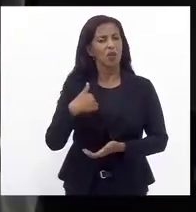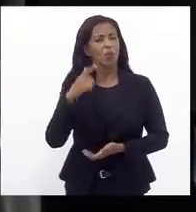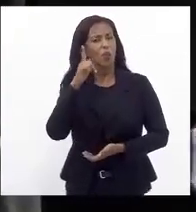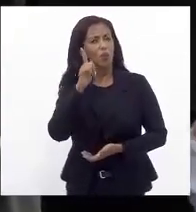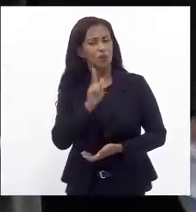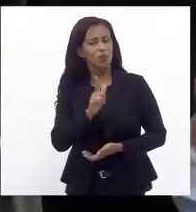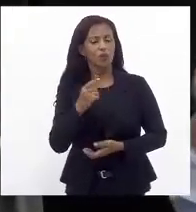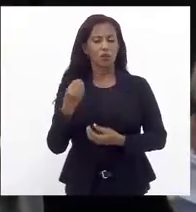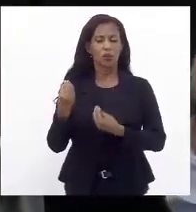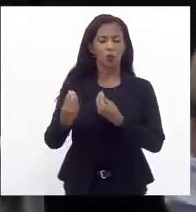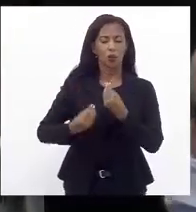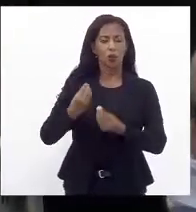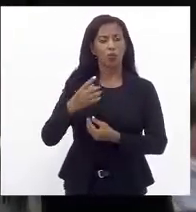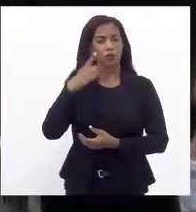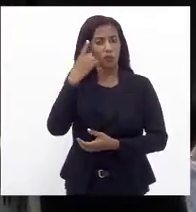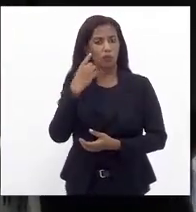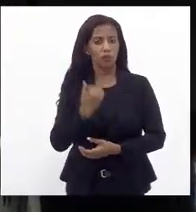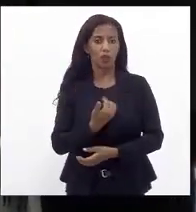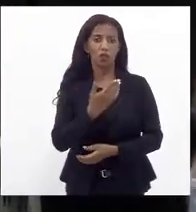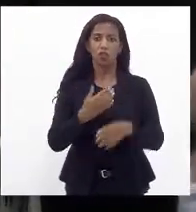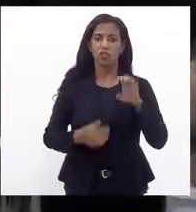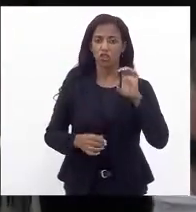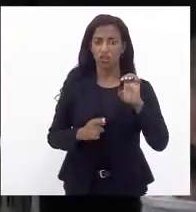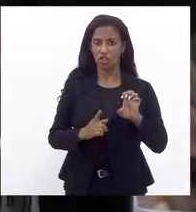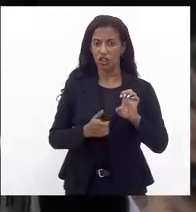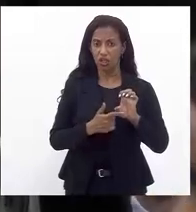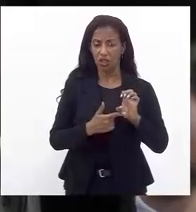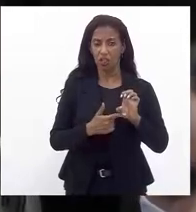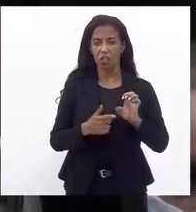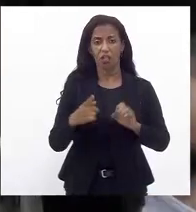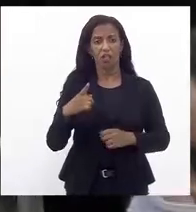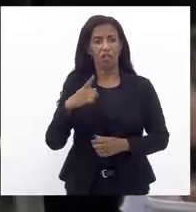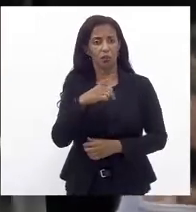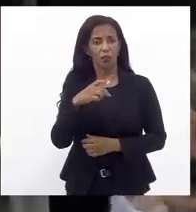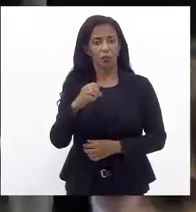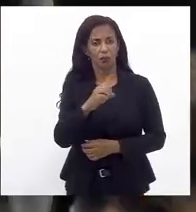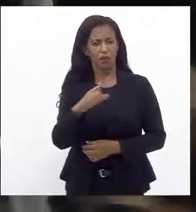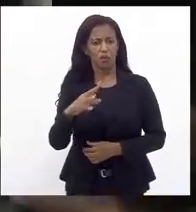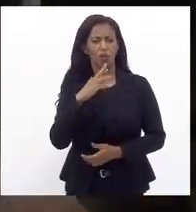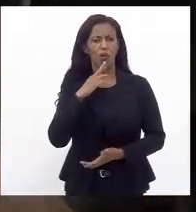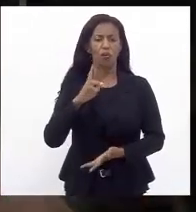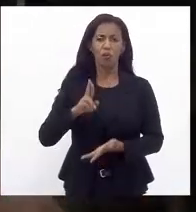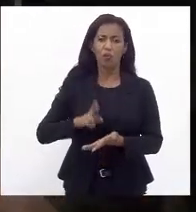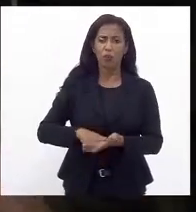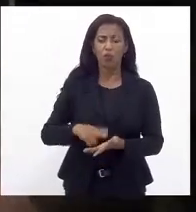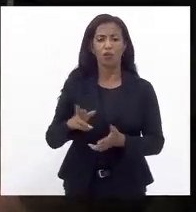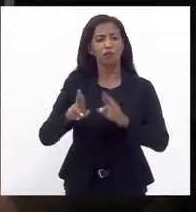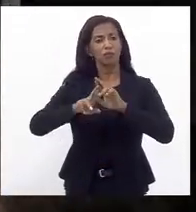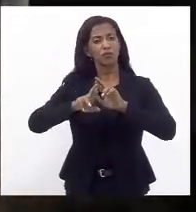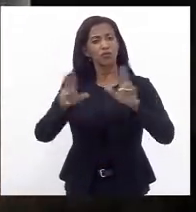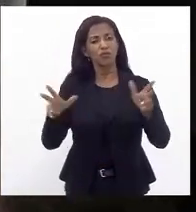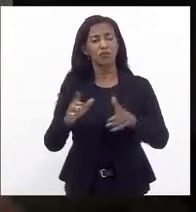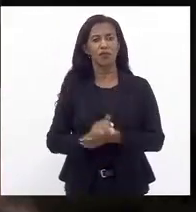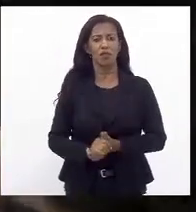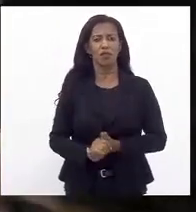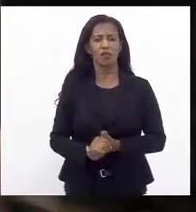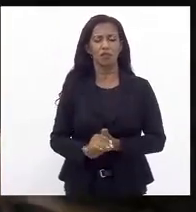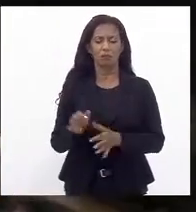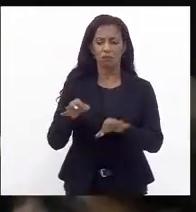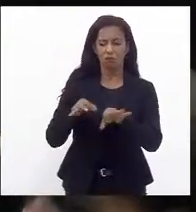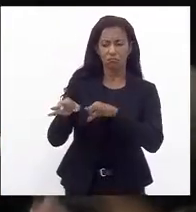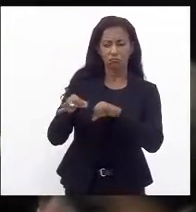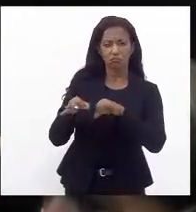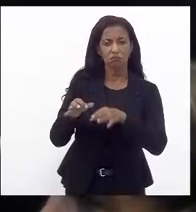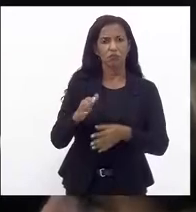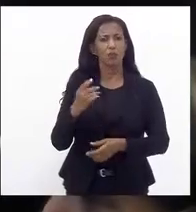encontro o deputado a deputada de Esquerda do PSOL reconhecer com absoluta tranquilidade a diferença sobre o método